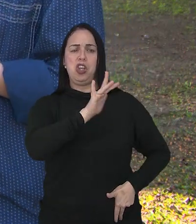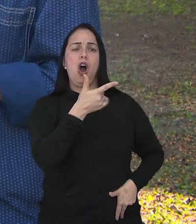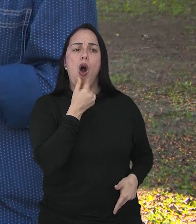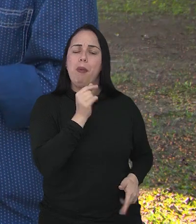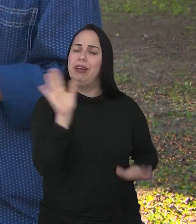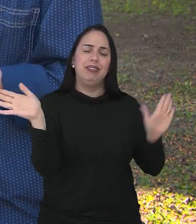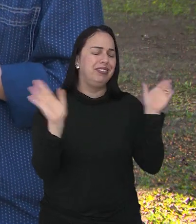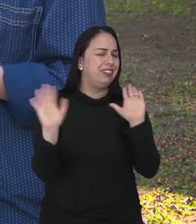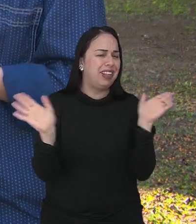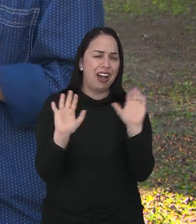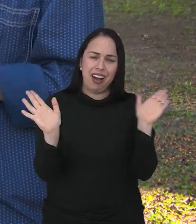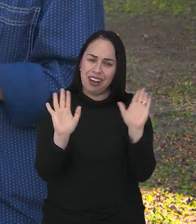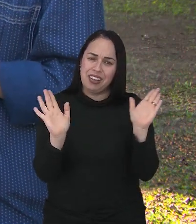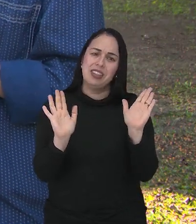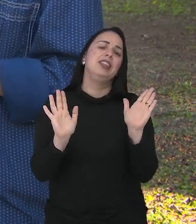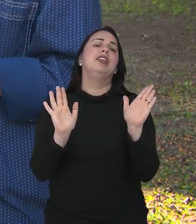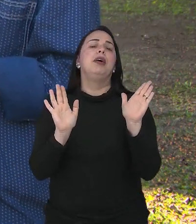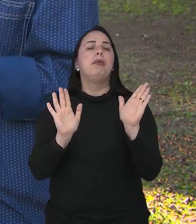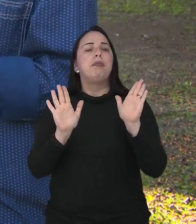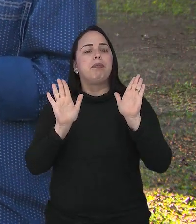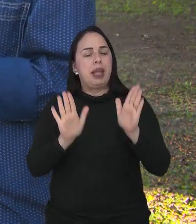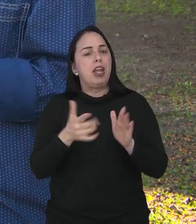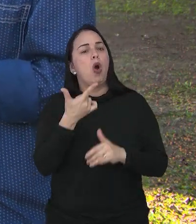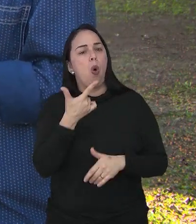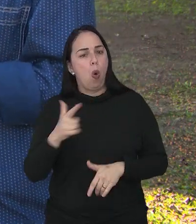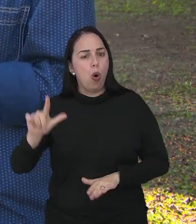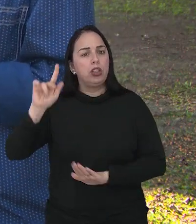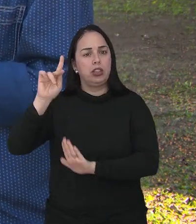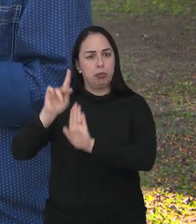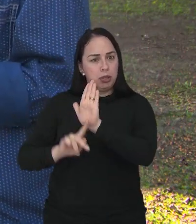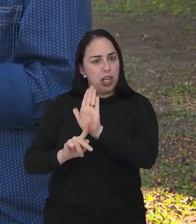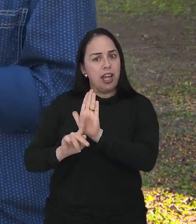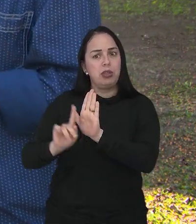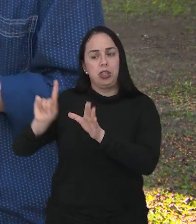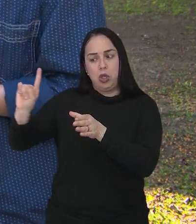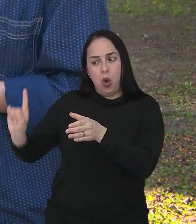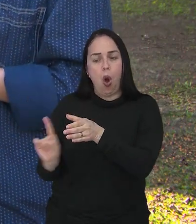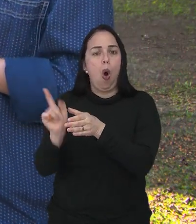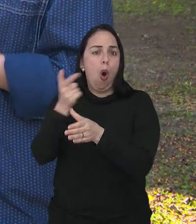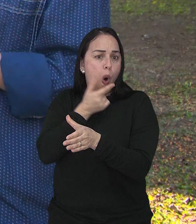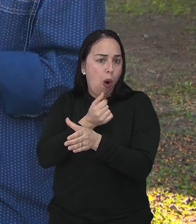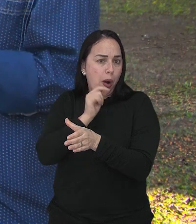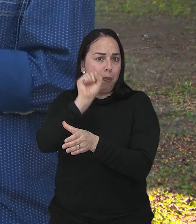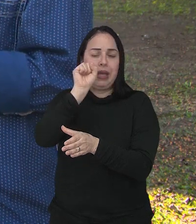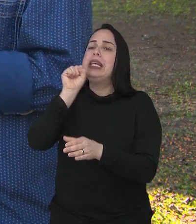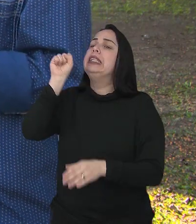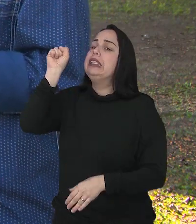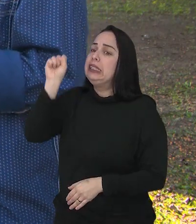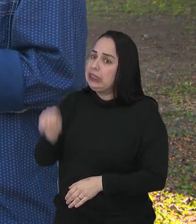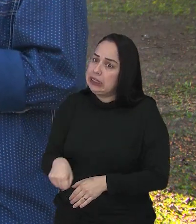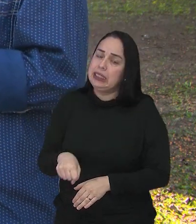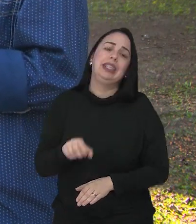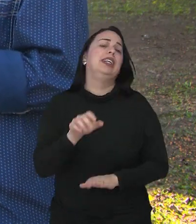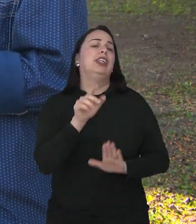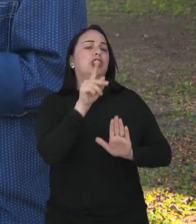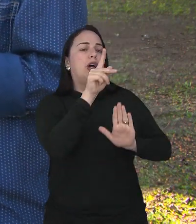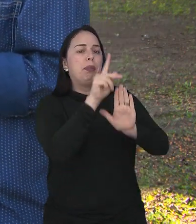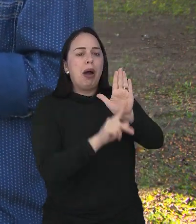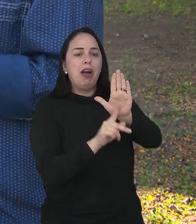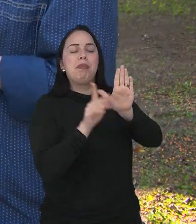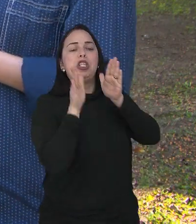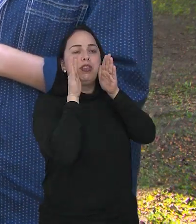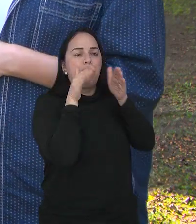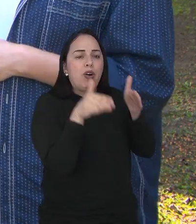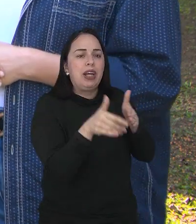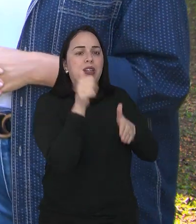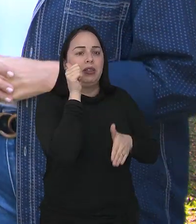não, a gente exagerou um pouquinho. Sim, você tem outros projetos e tem homens nos seus projetos, Sim. né? Não é só projeto voltado para mulher e